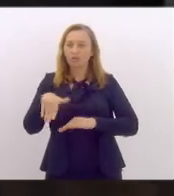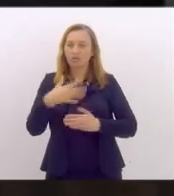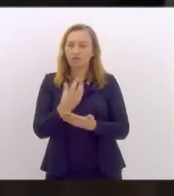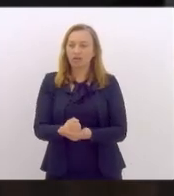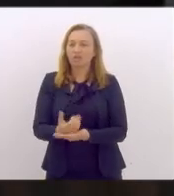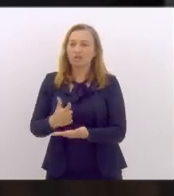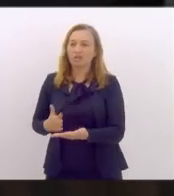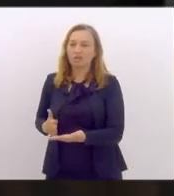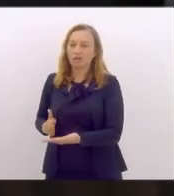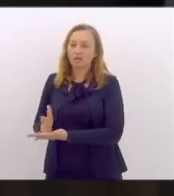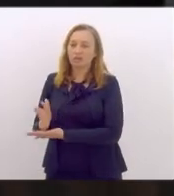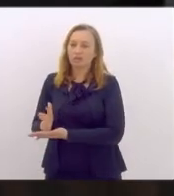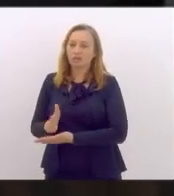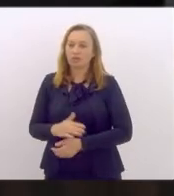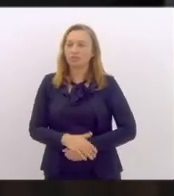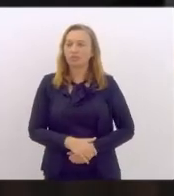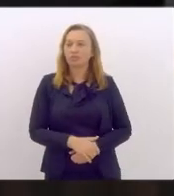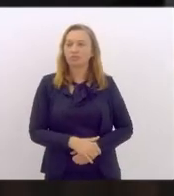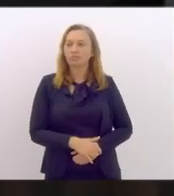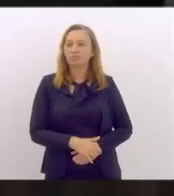permaneça Como estão aprovada